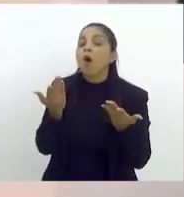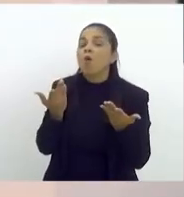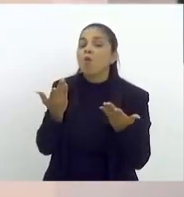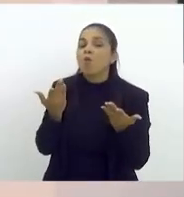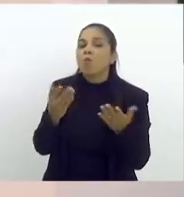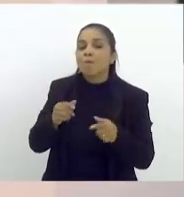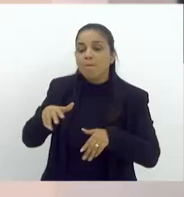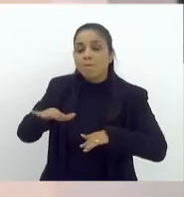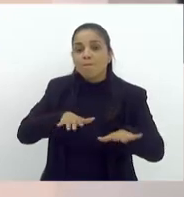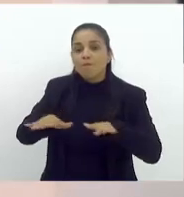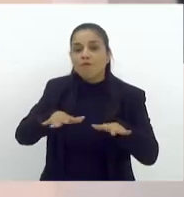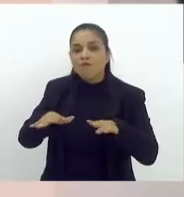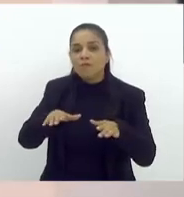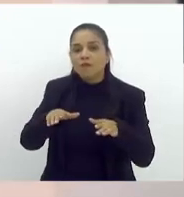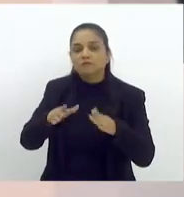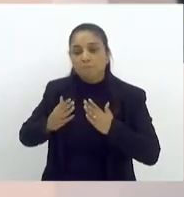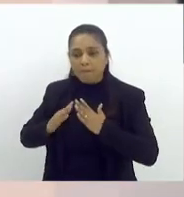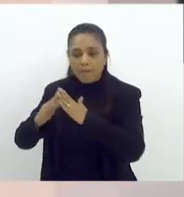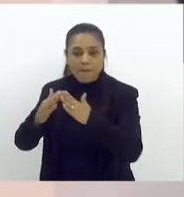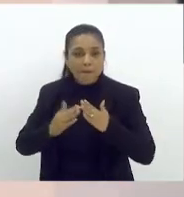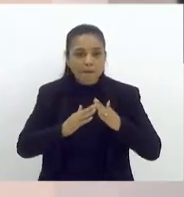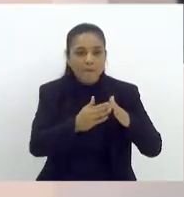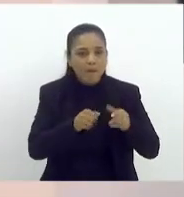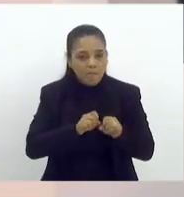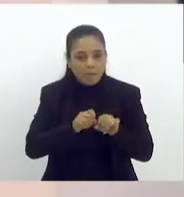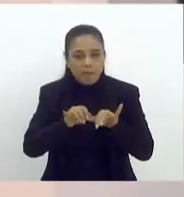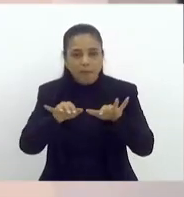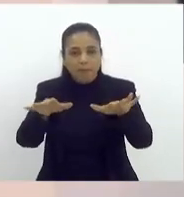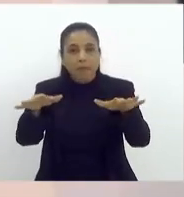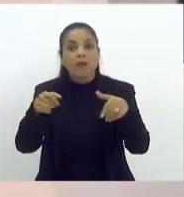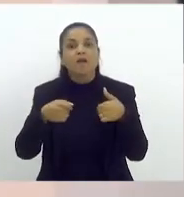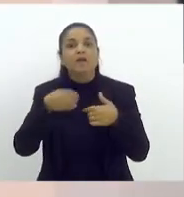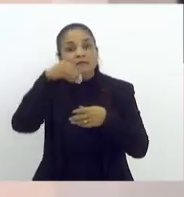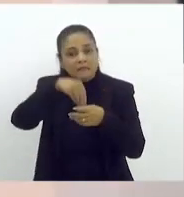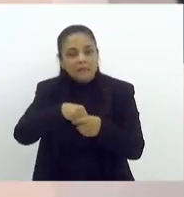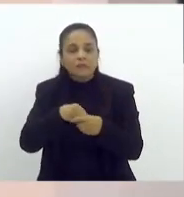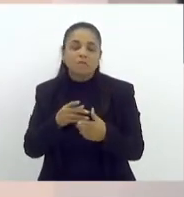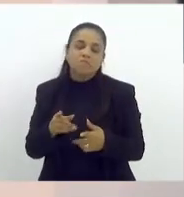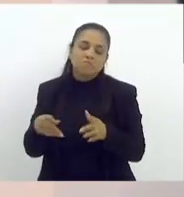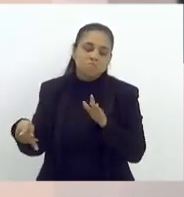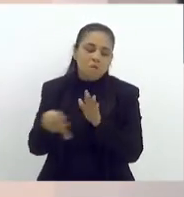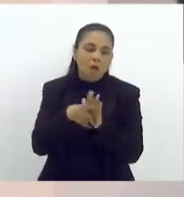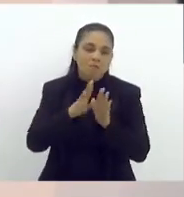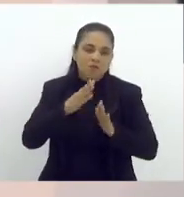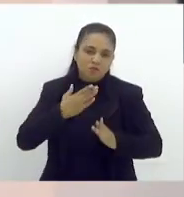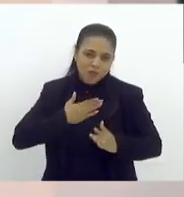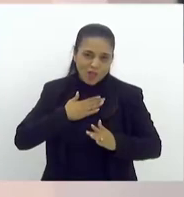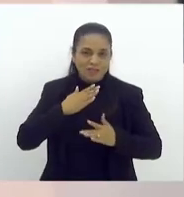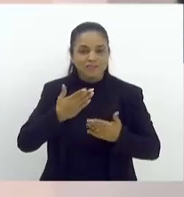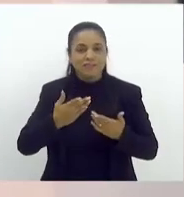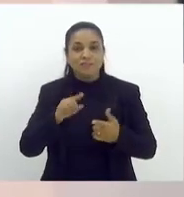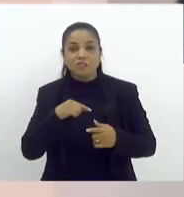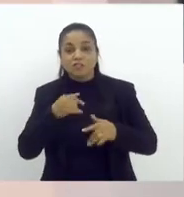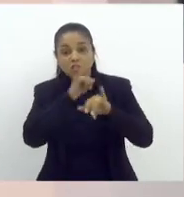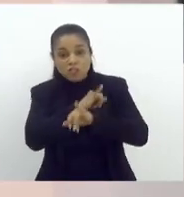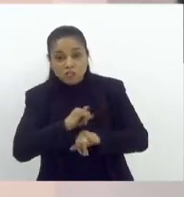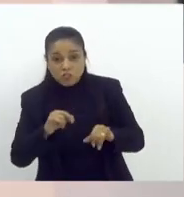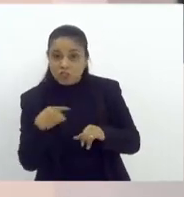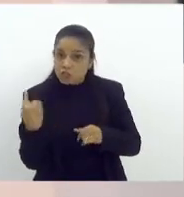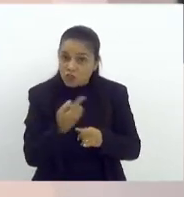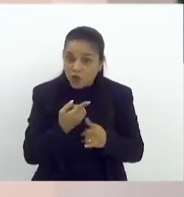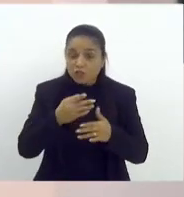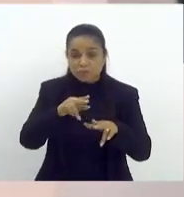essa força que tem essa expansão dentro das periferias não tem não mano é nós por nós mesmo essa é a mensagem que eu vou deixar nós por nós